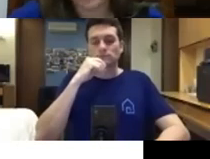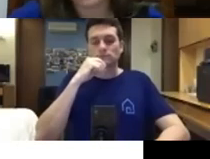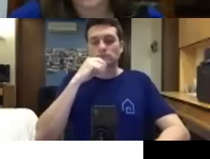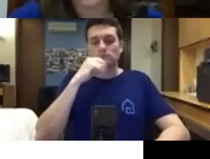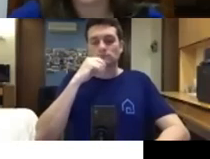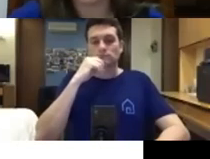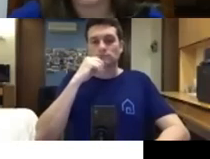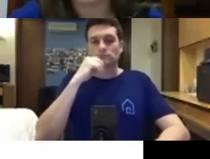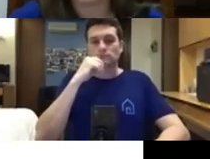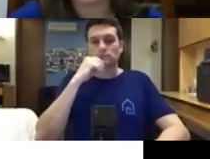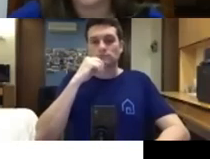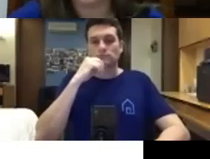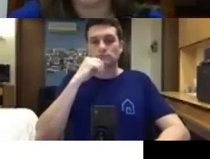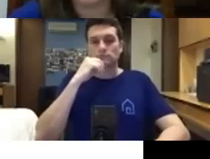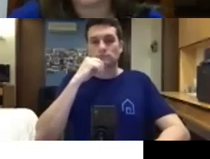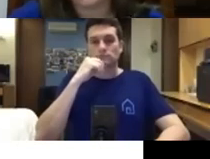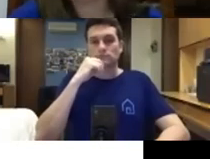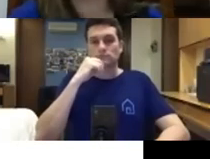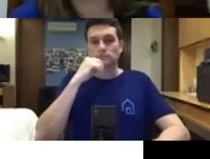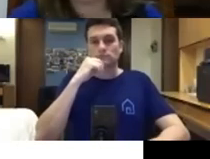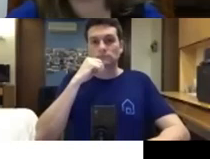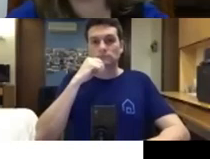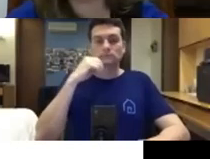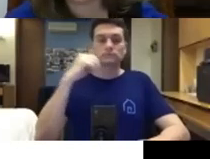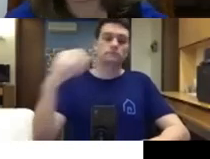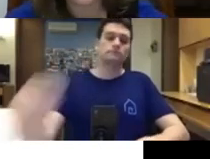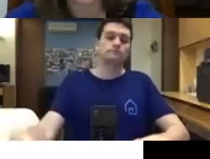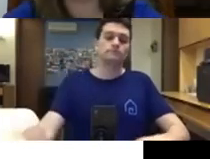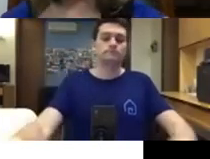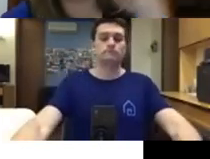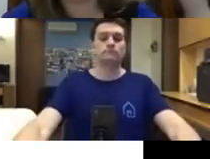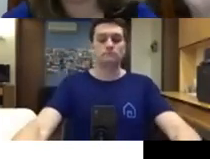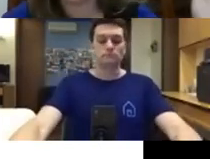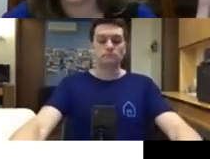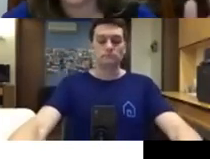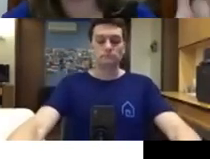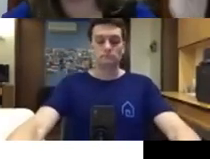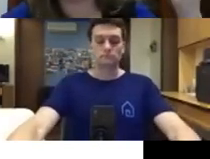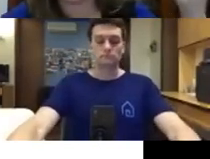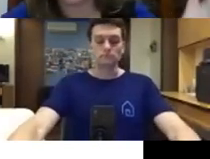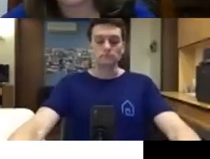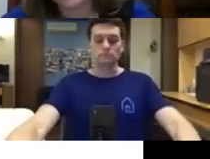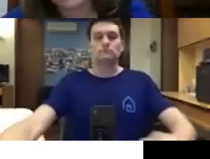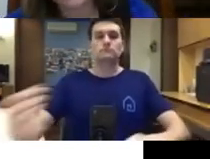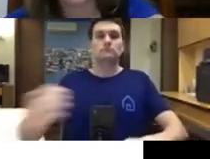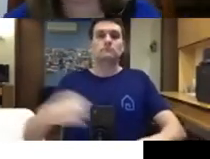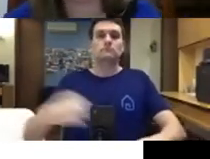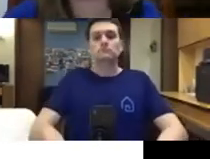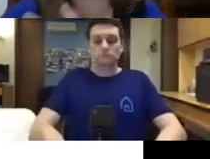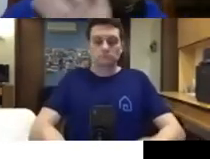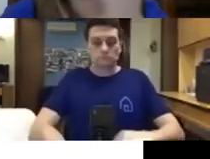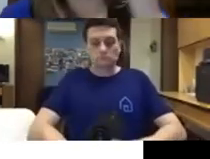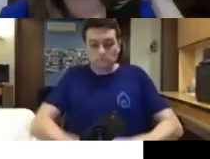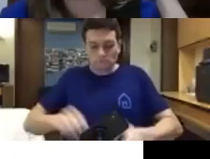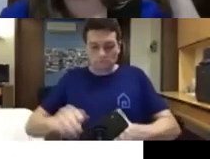muito maior de um lado do que do outro, né? Então, eu vou ter, de novo, gradientes térmicos, porque o meu concreto ele tem uma condutividade mais